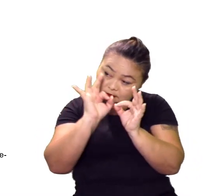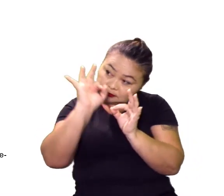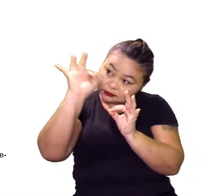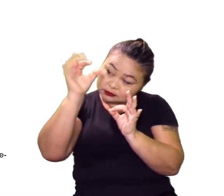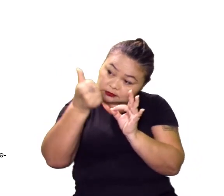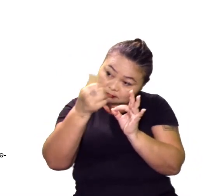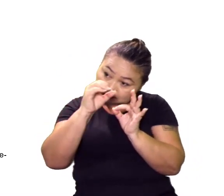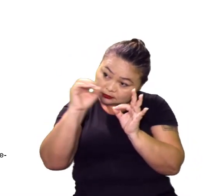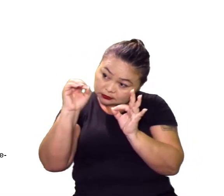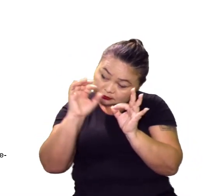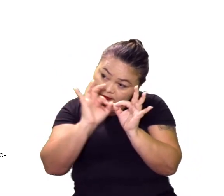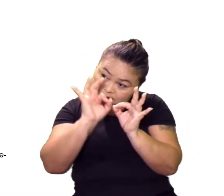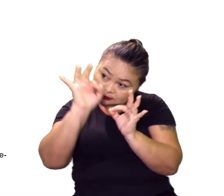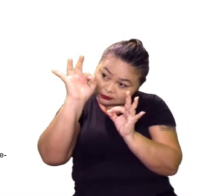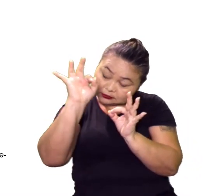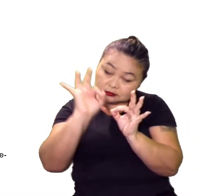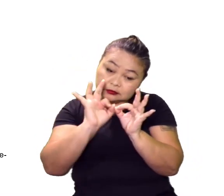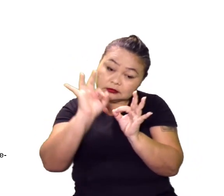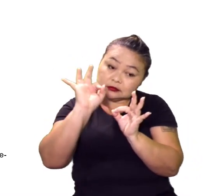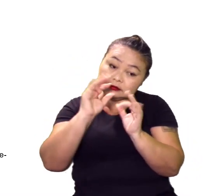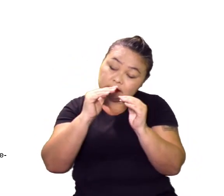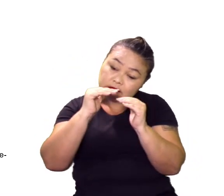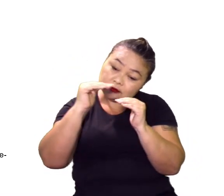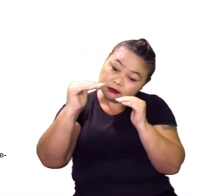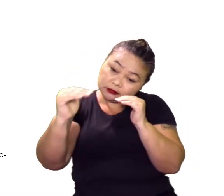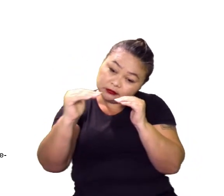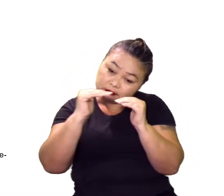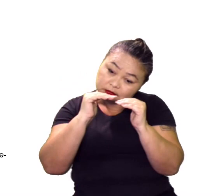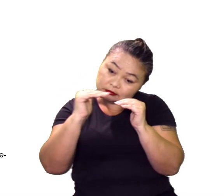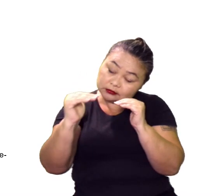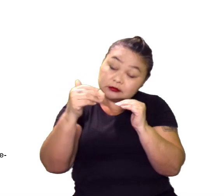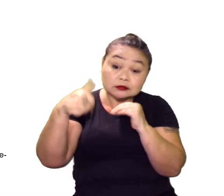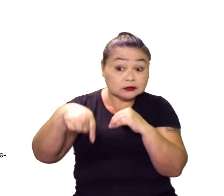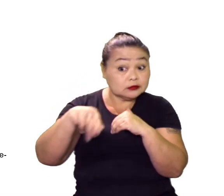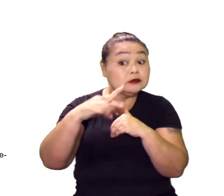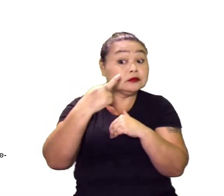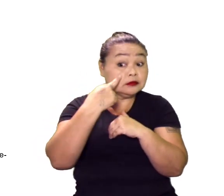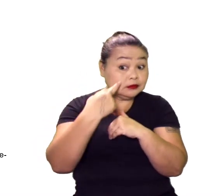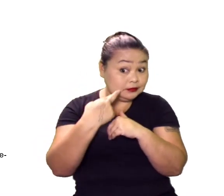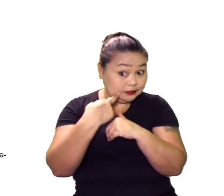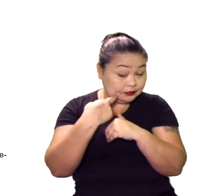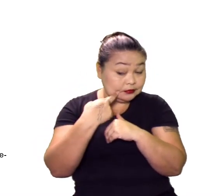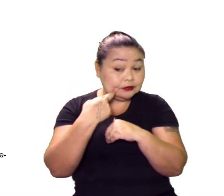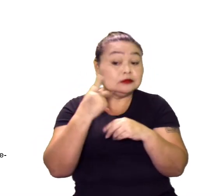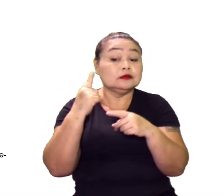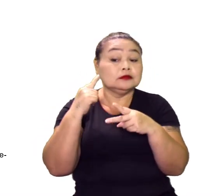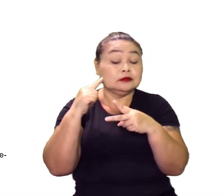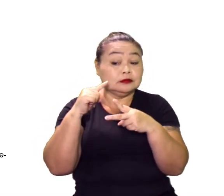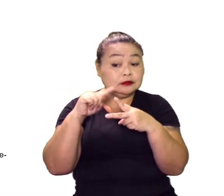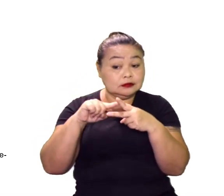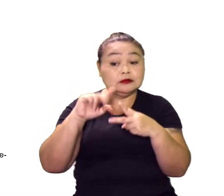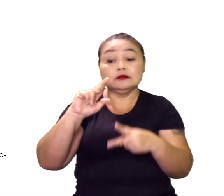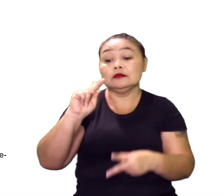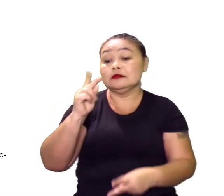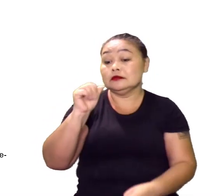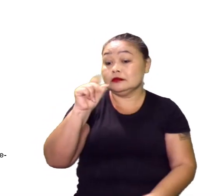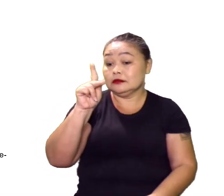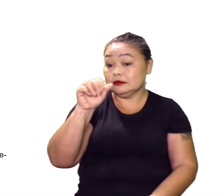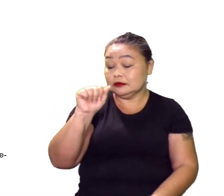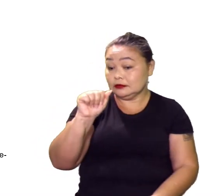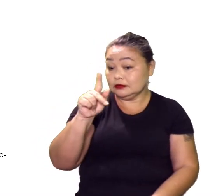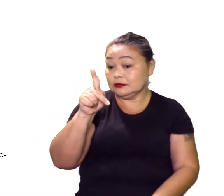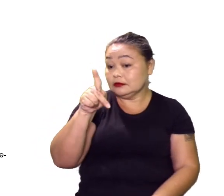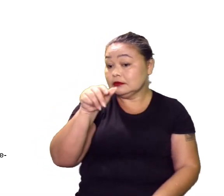né? E essas chapadas, elas possuem uma parte plana, e aqui em Rondônia nós temos uma chapada, a Chapada